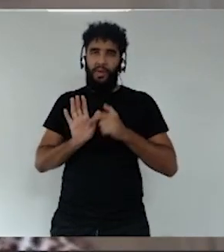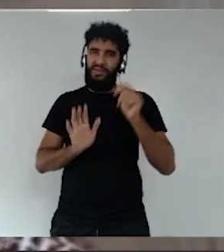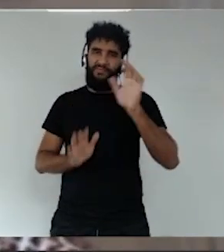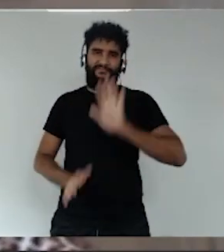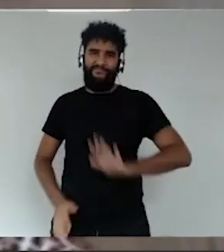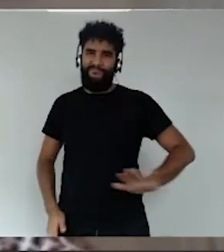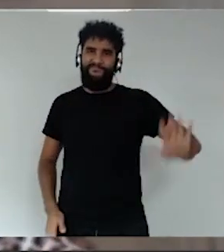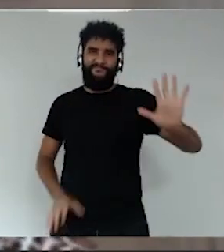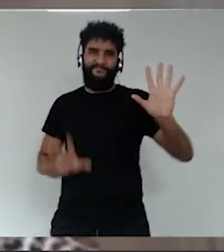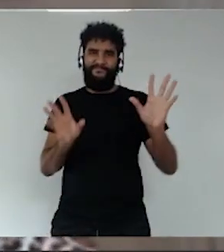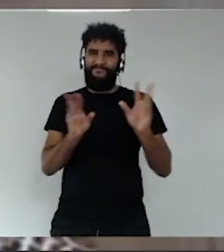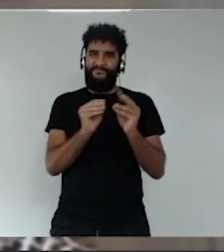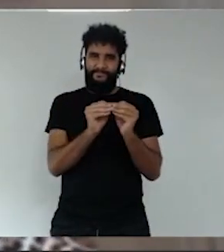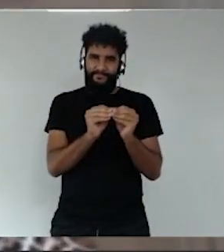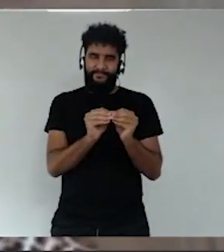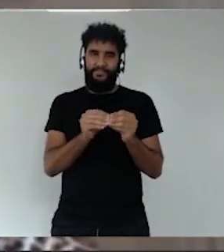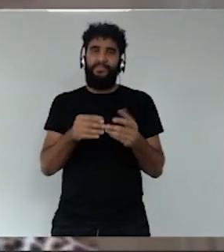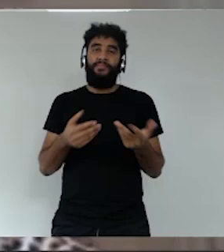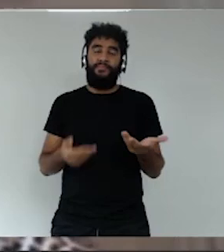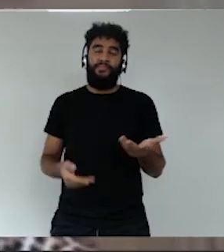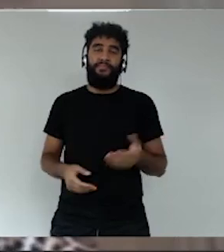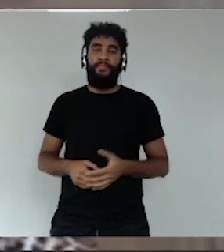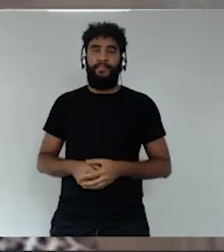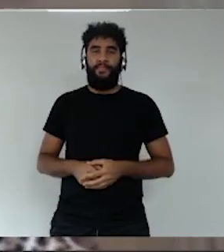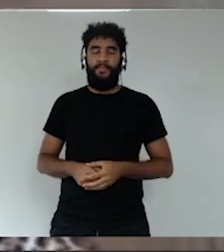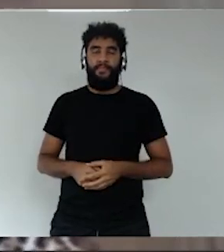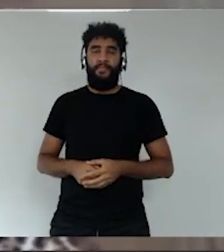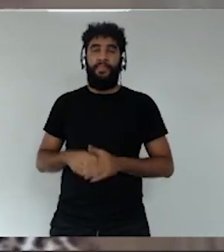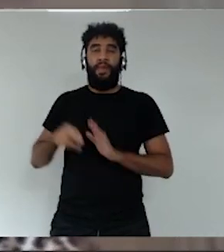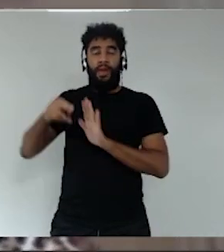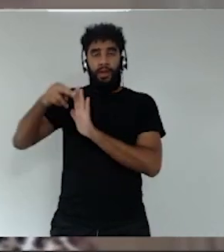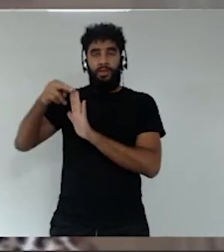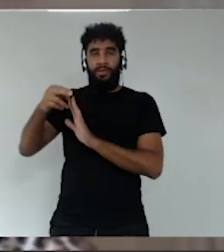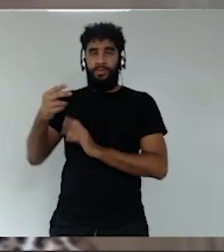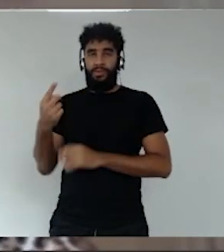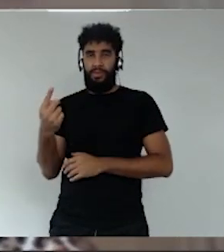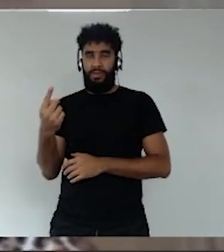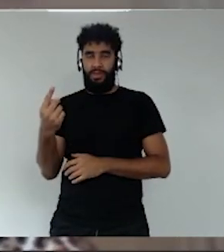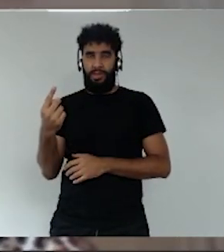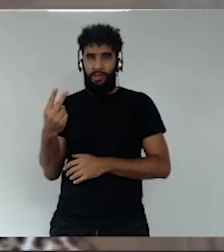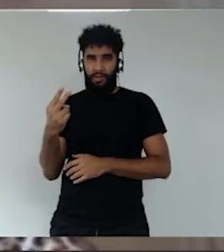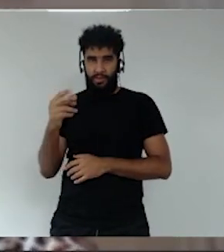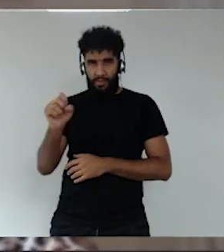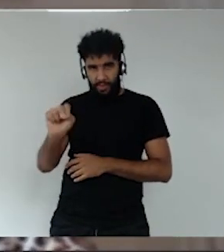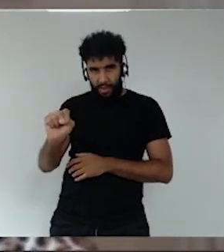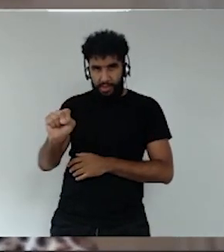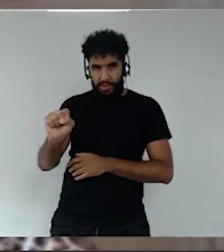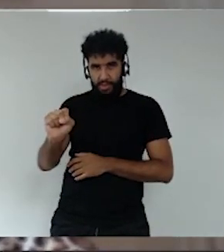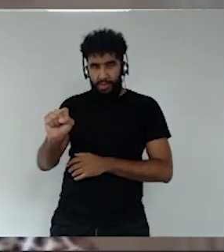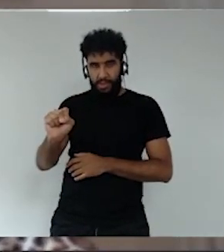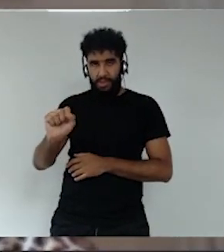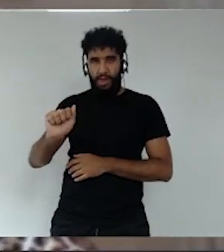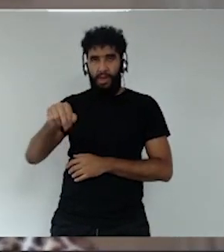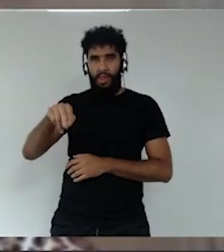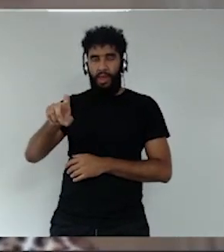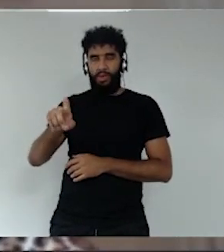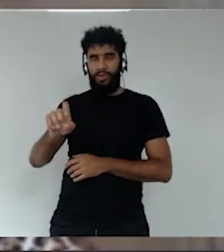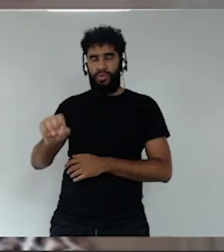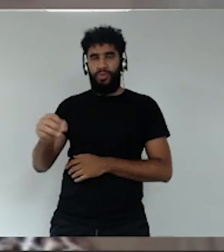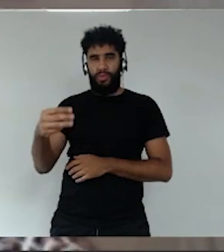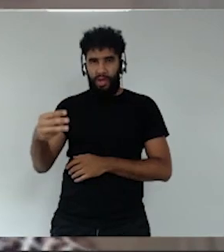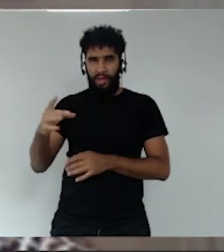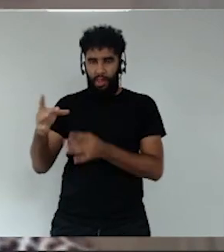genérica, resumida. Então, aí, a Resolução 125, que no anexo 3 tem um código de ética